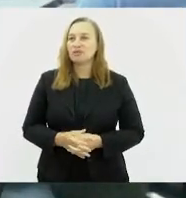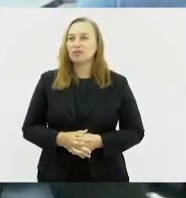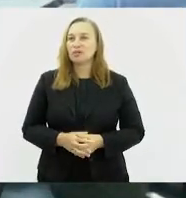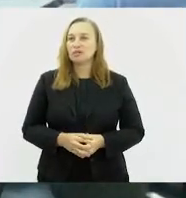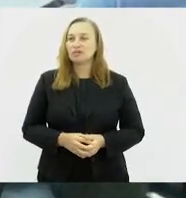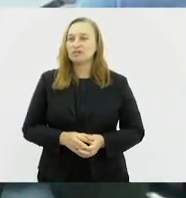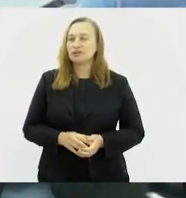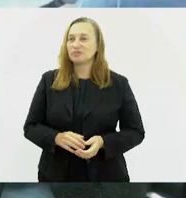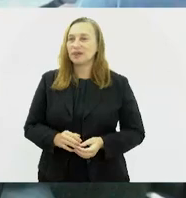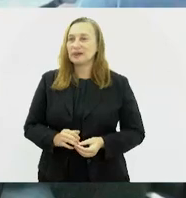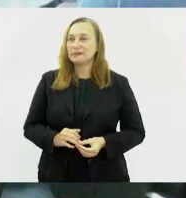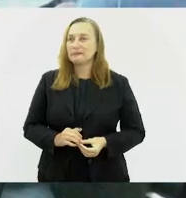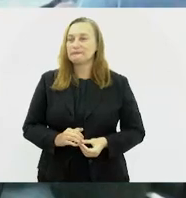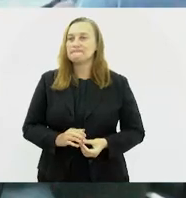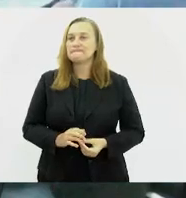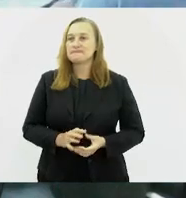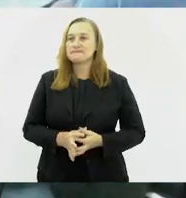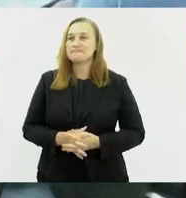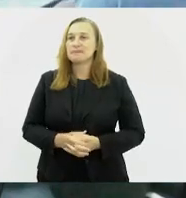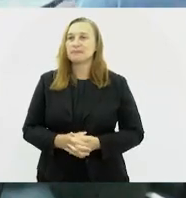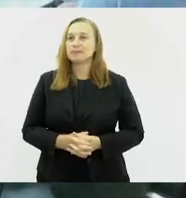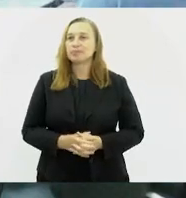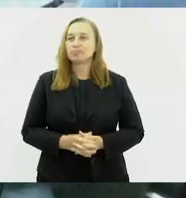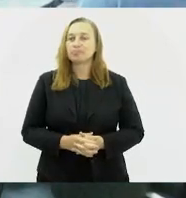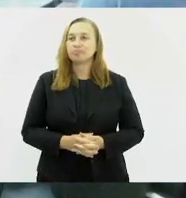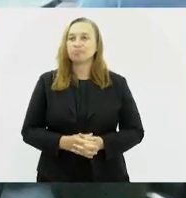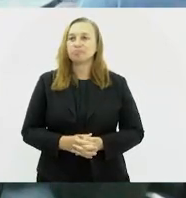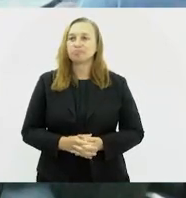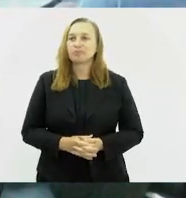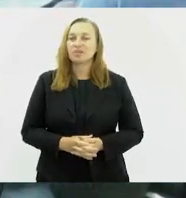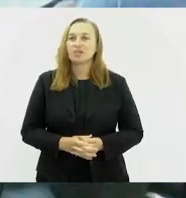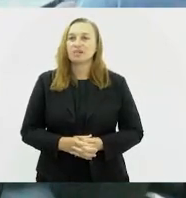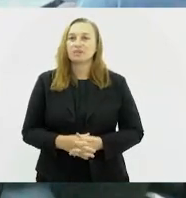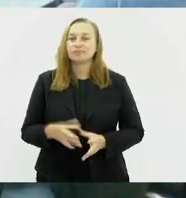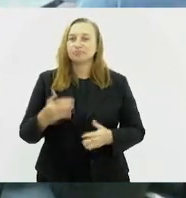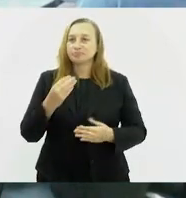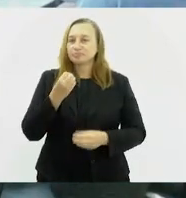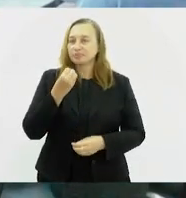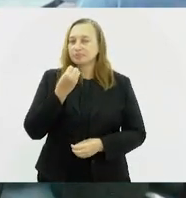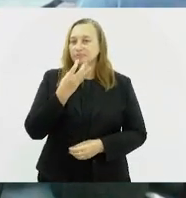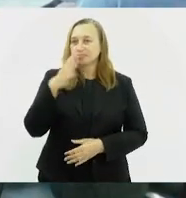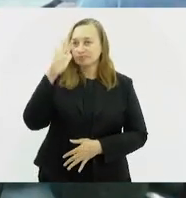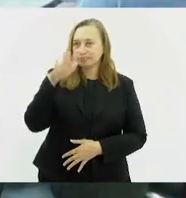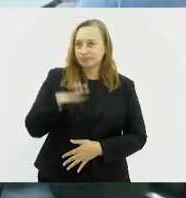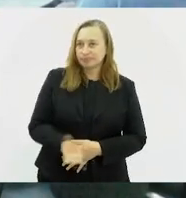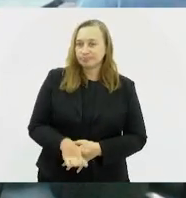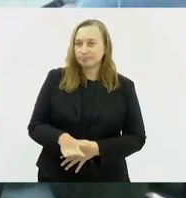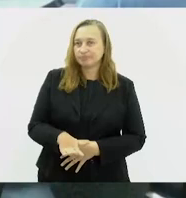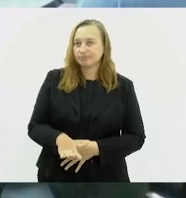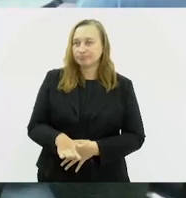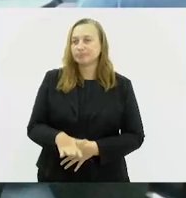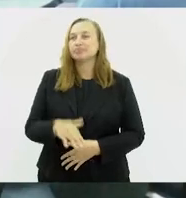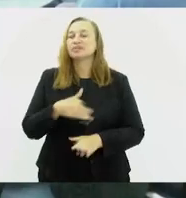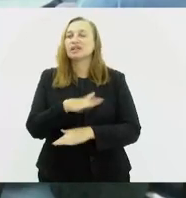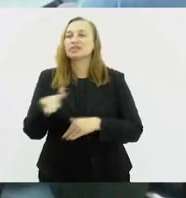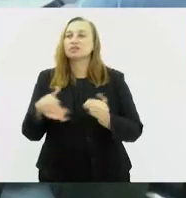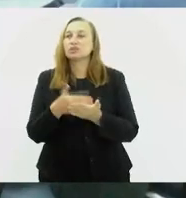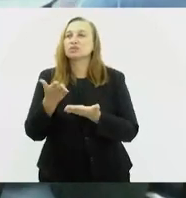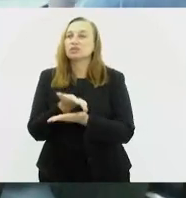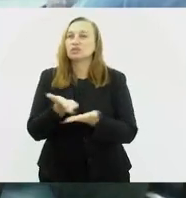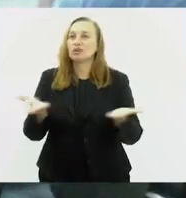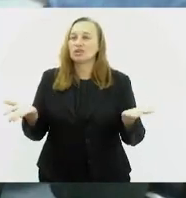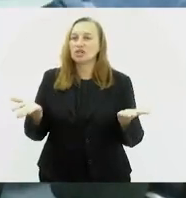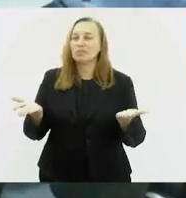Já está ligado. Boa tarde. Está saindo? Boa tarde a todos e a